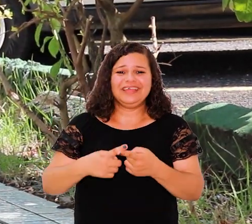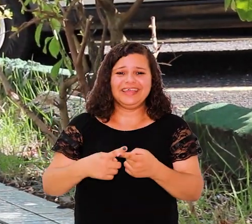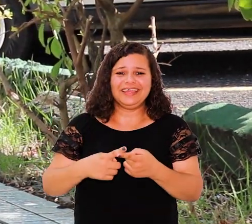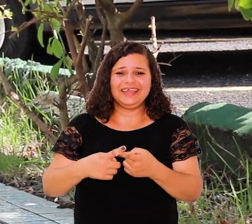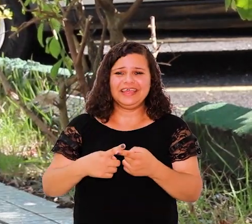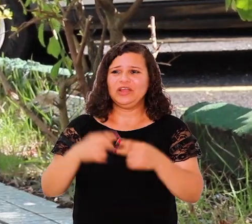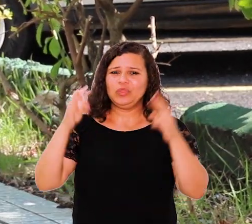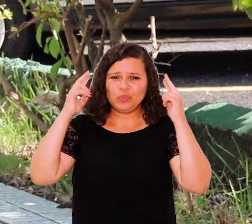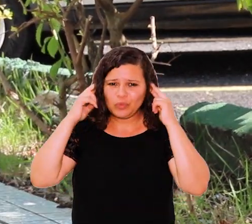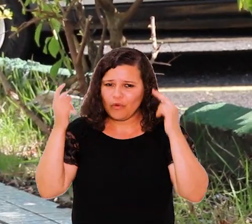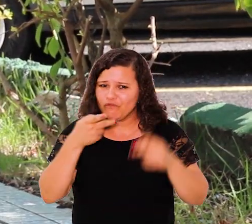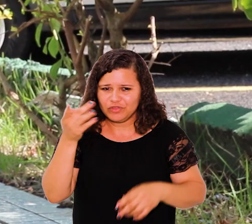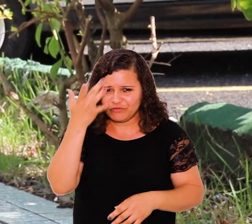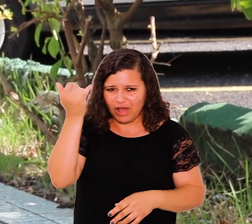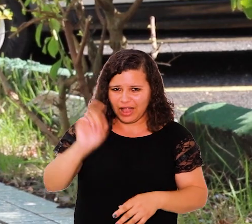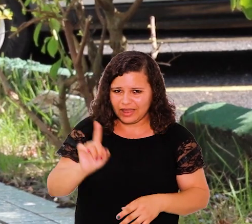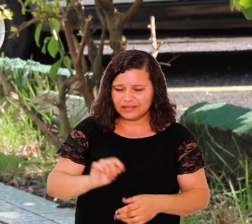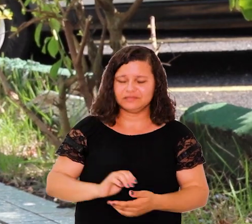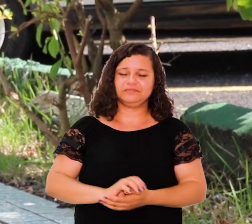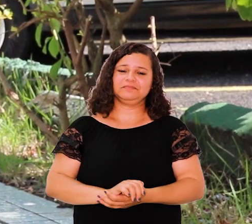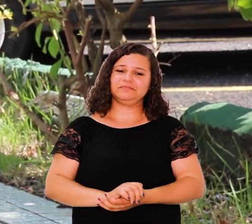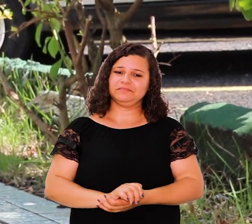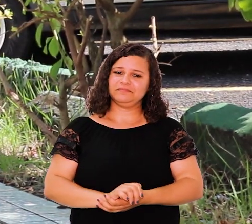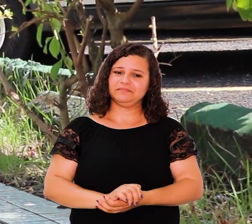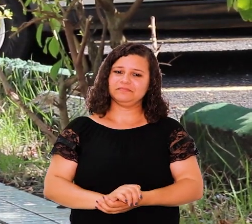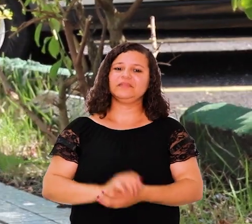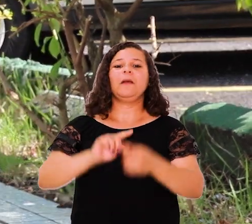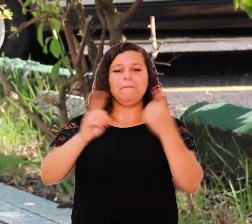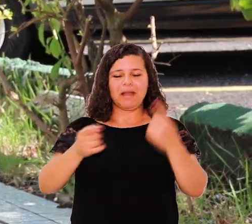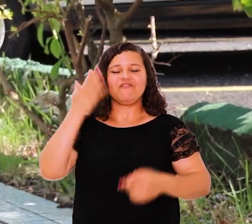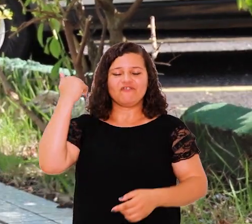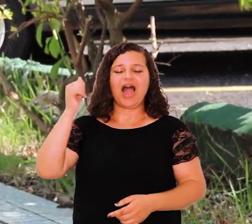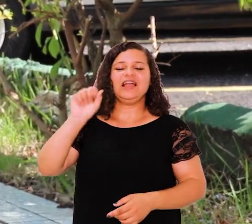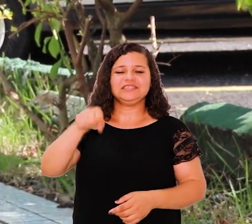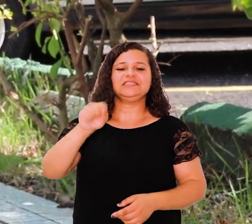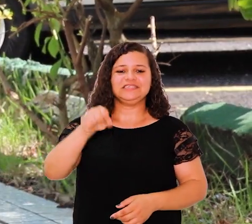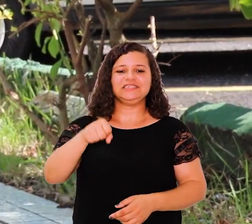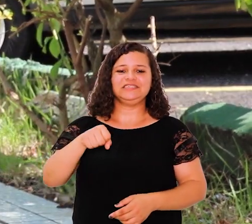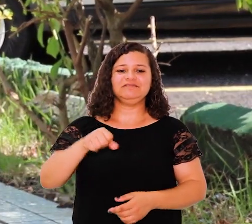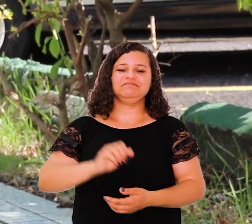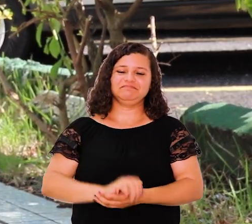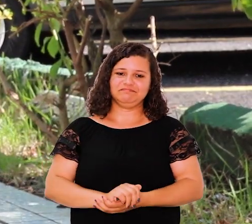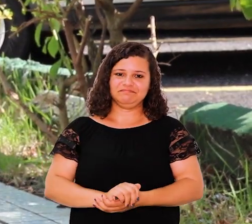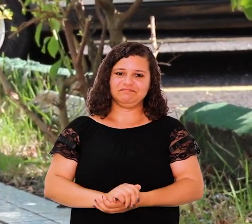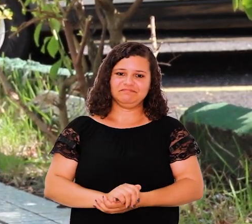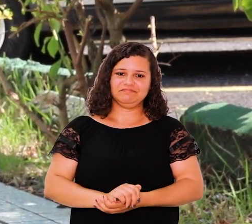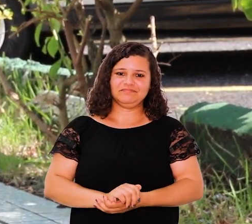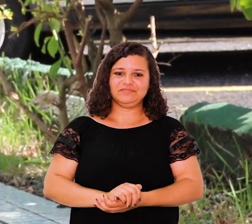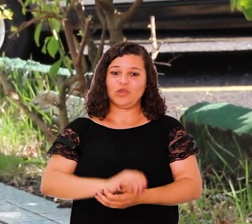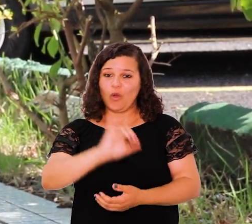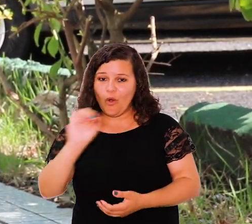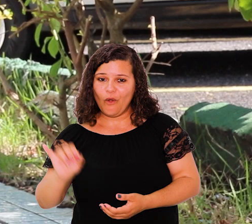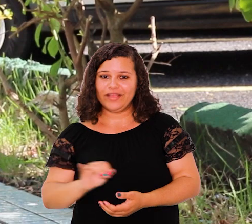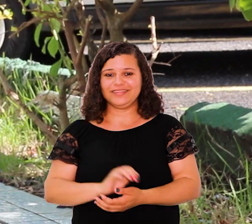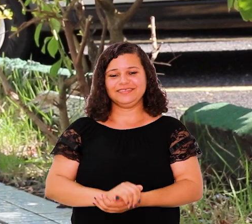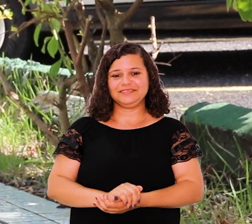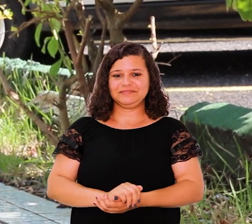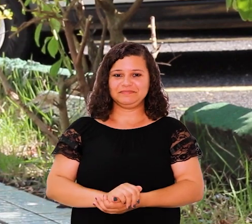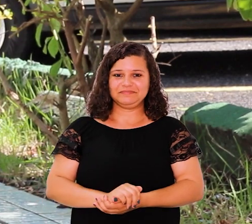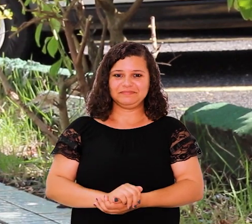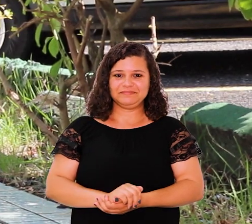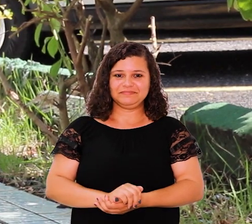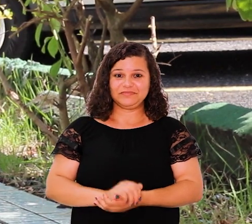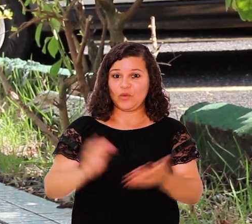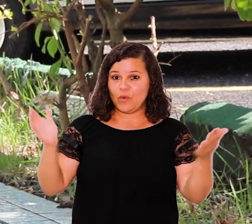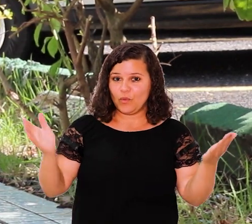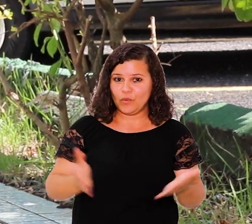quê? Só porque ele não ouve, não fala. Não, mas ele fala. O problema está aqui. Oi.